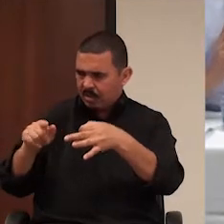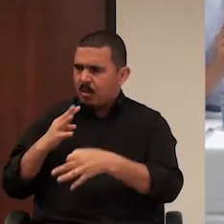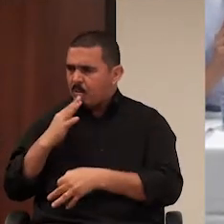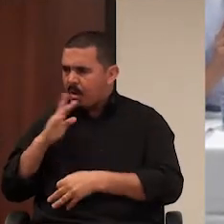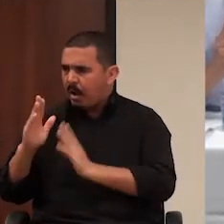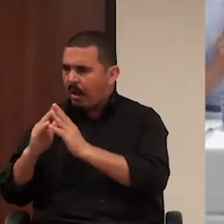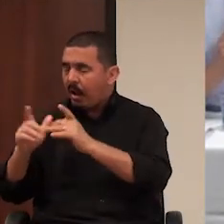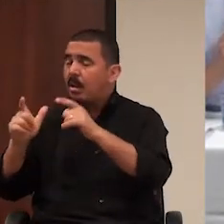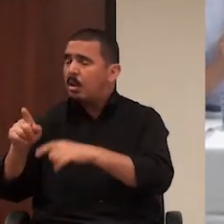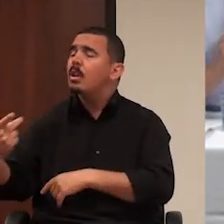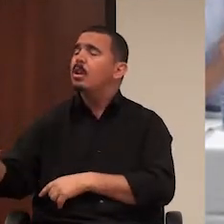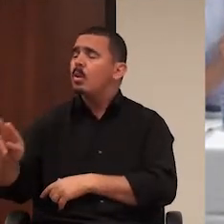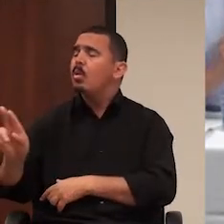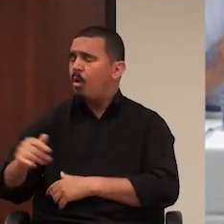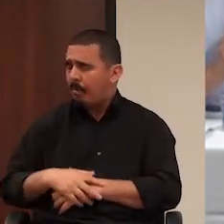nome?